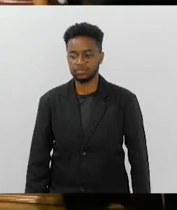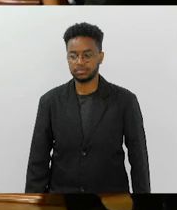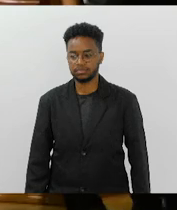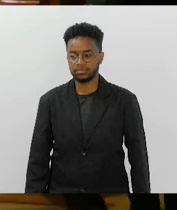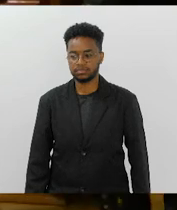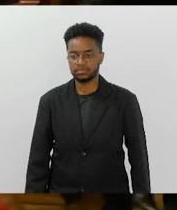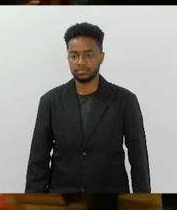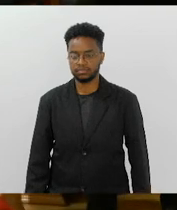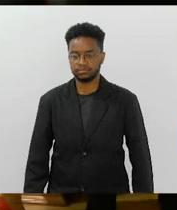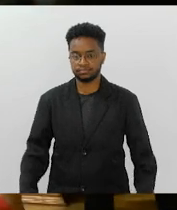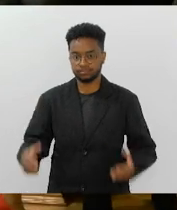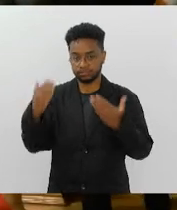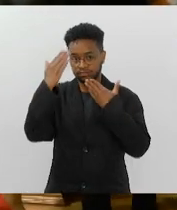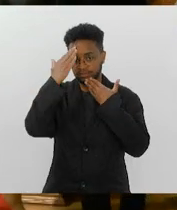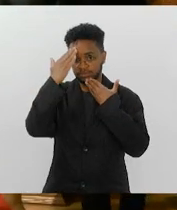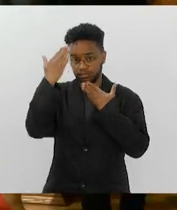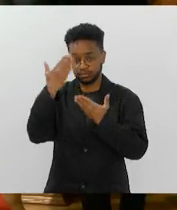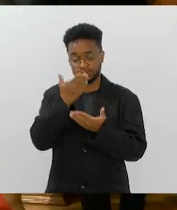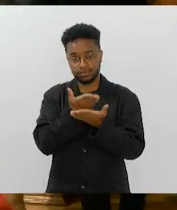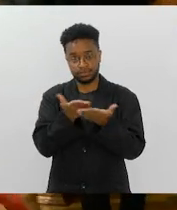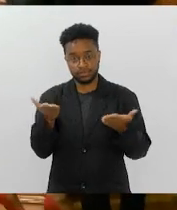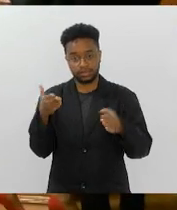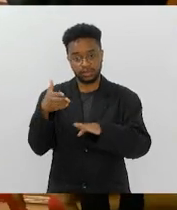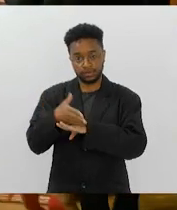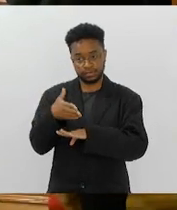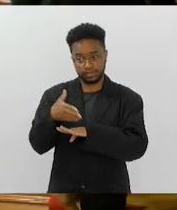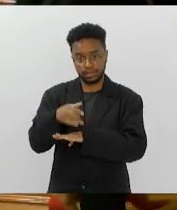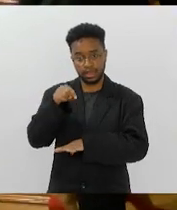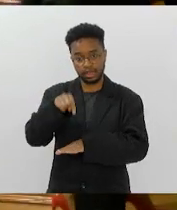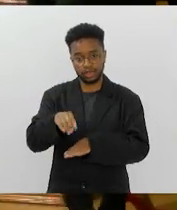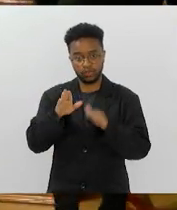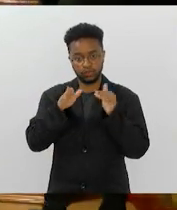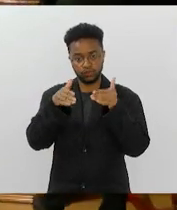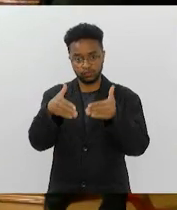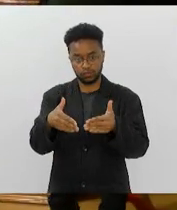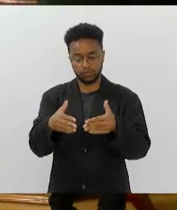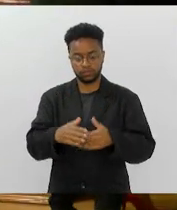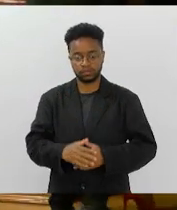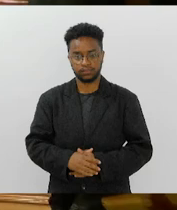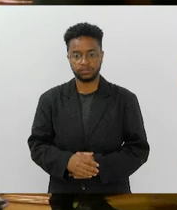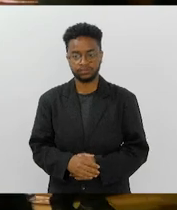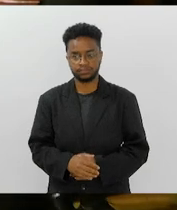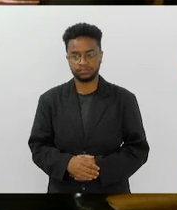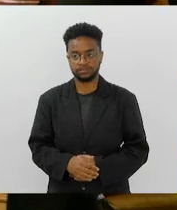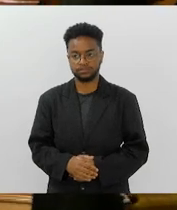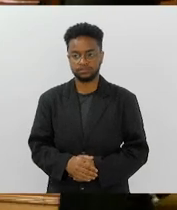Muito obrigada pela participação dos senhores nesse fórum.